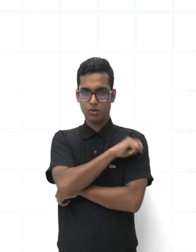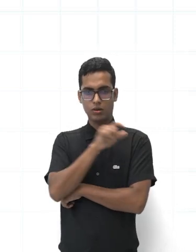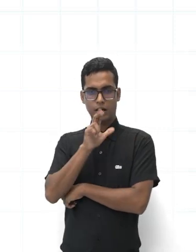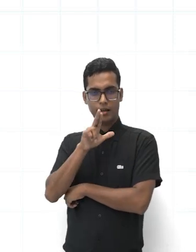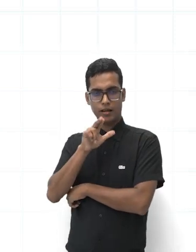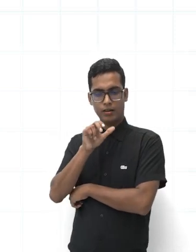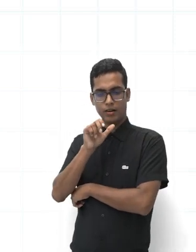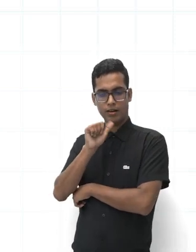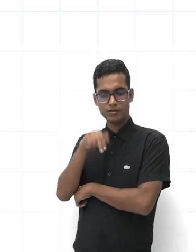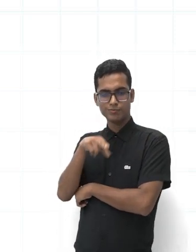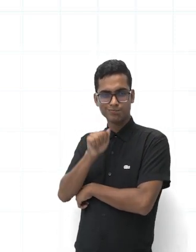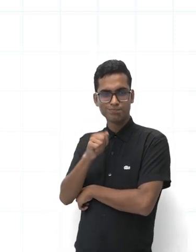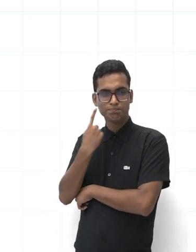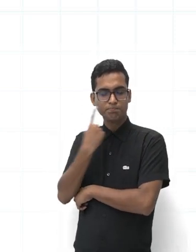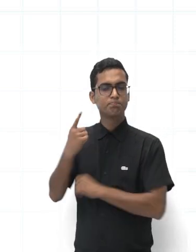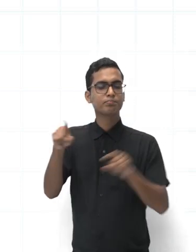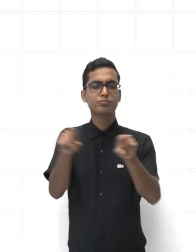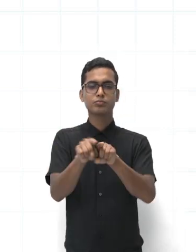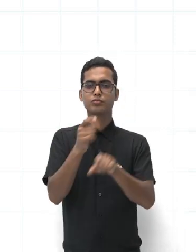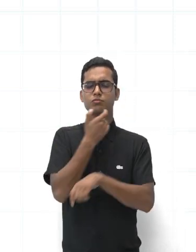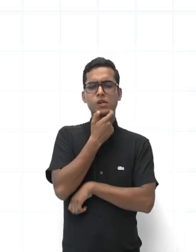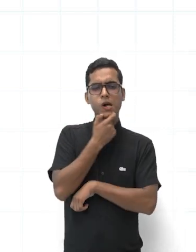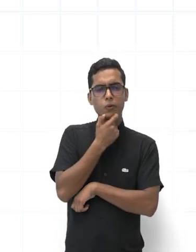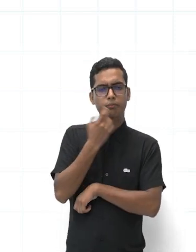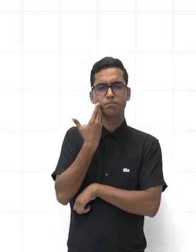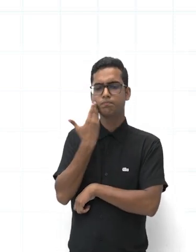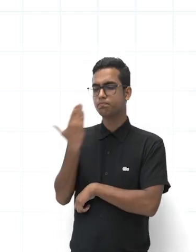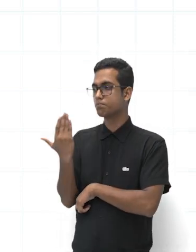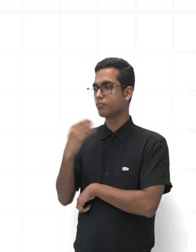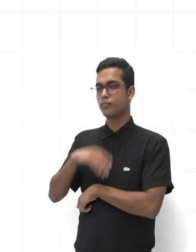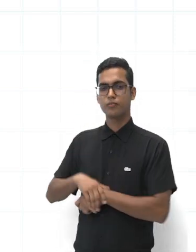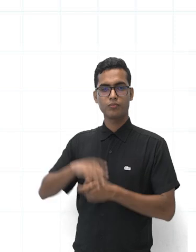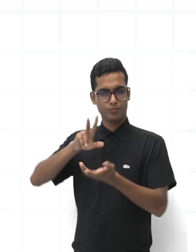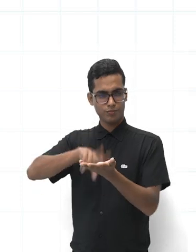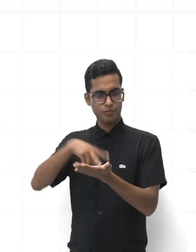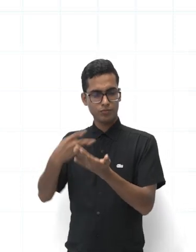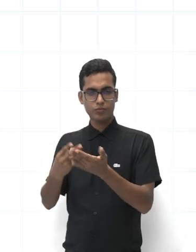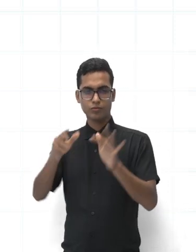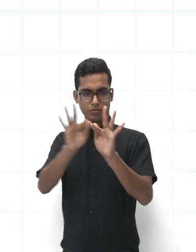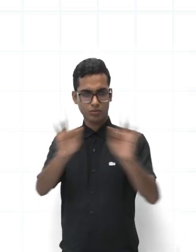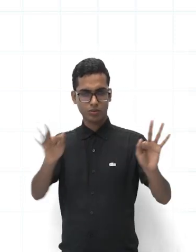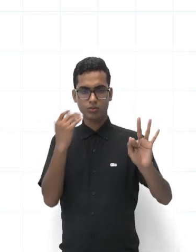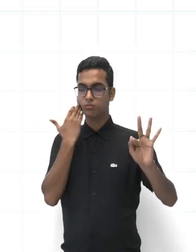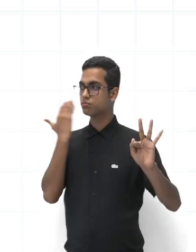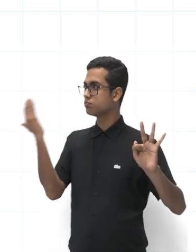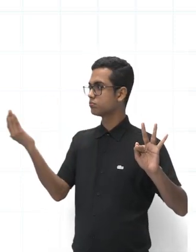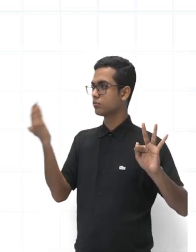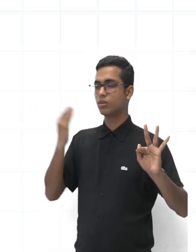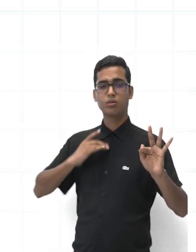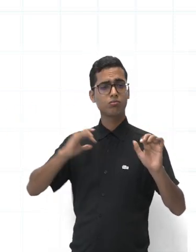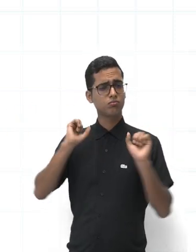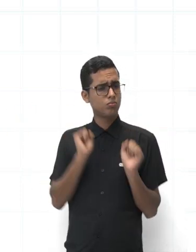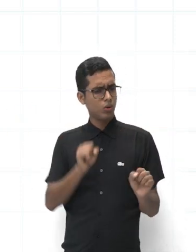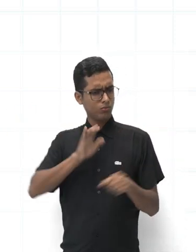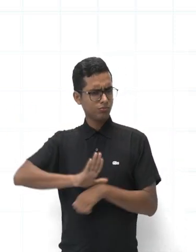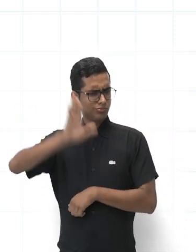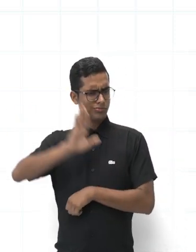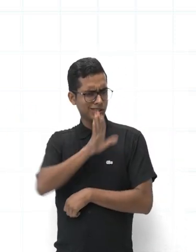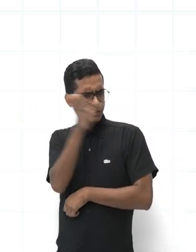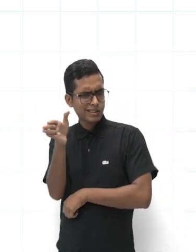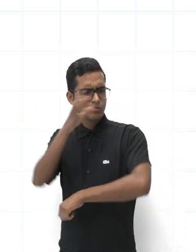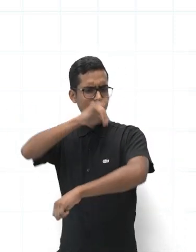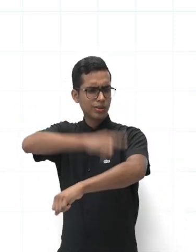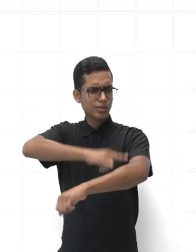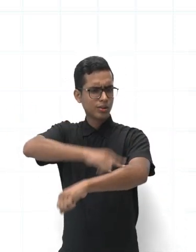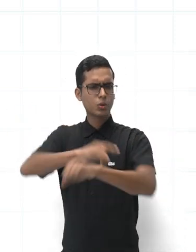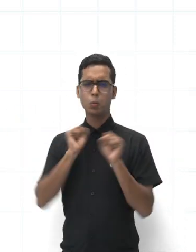Quer dizer que eu posso ir ao banheiro? May I é uma forma bem educada de pedir permissão